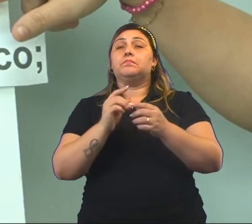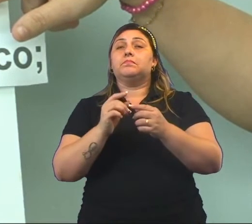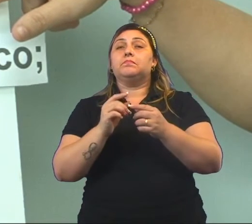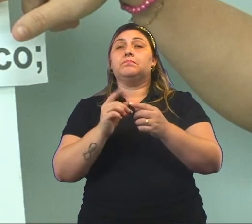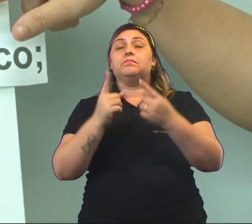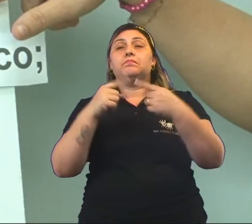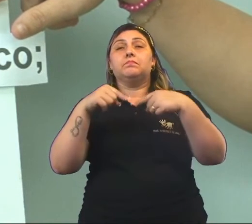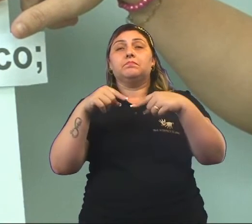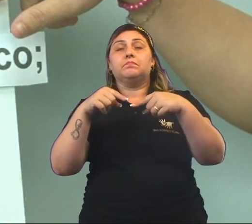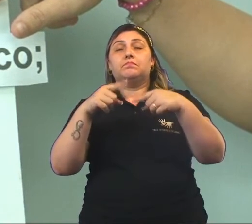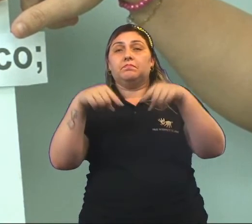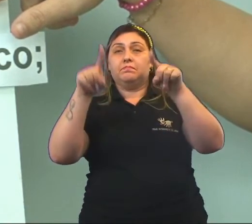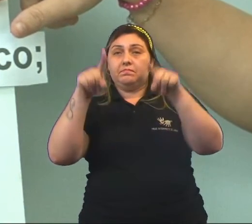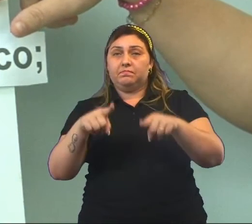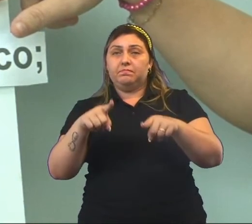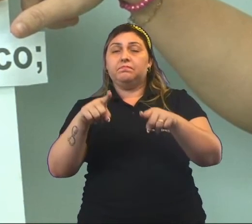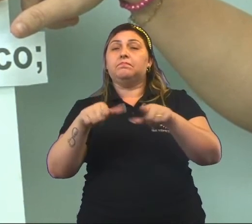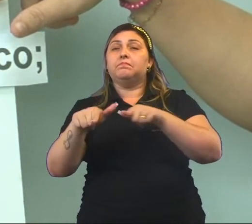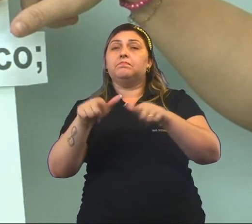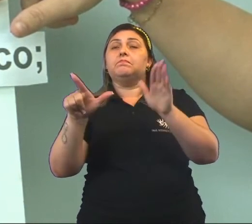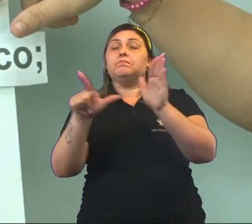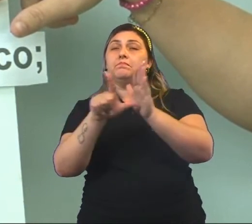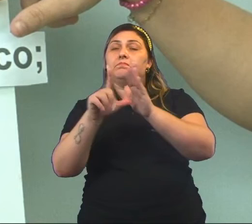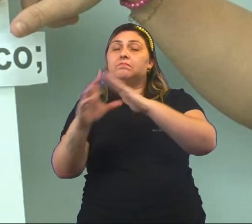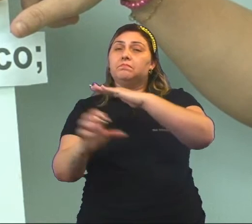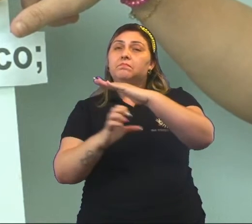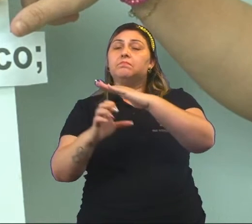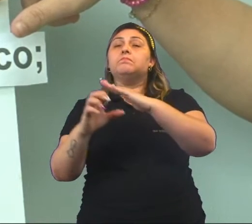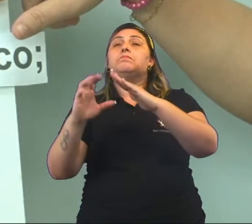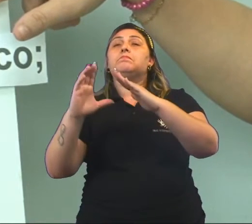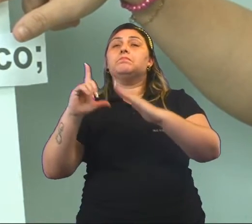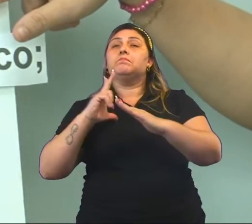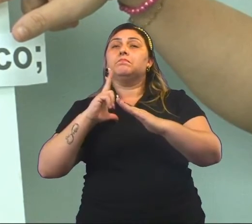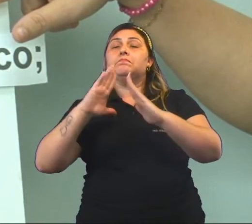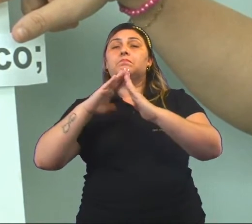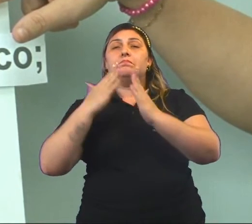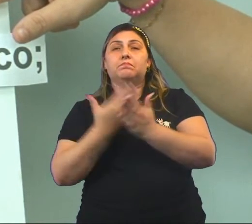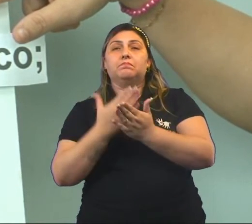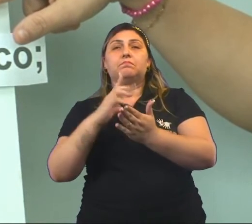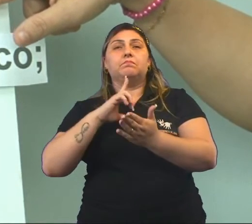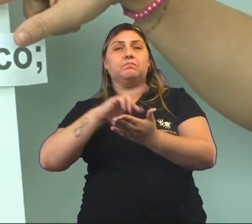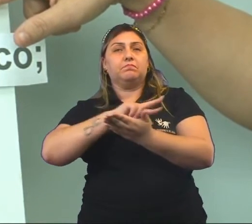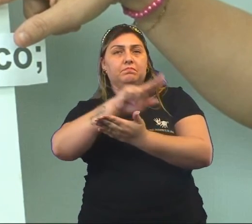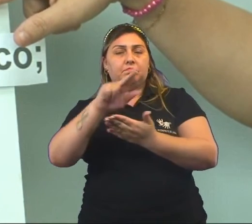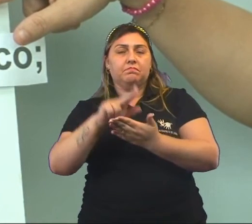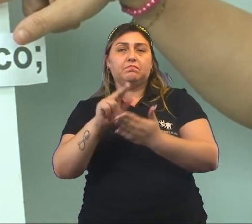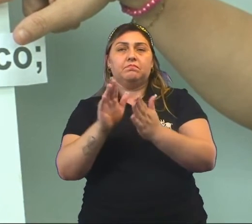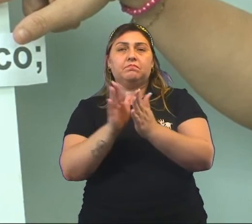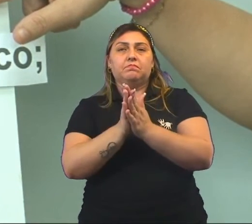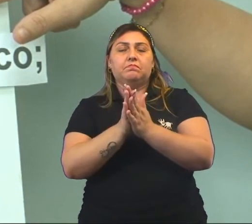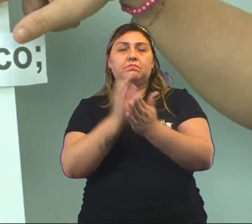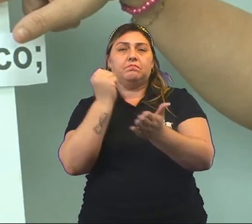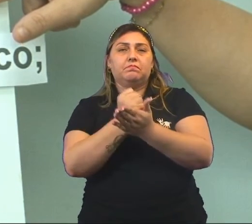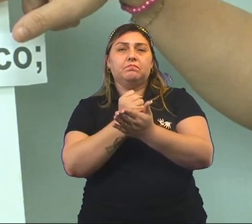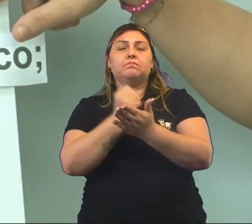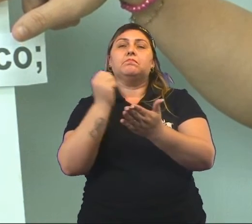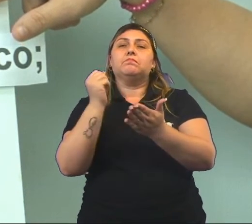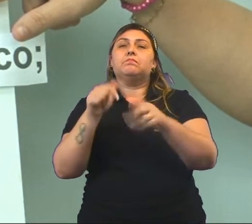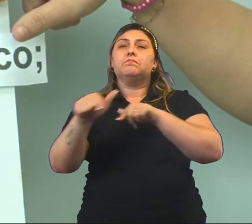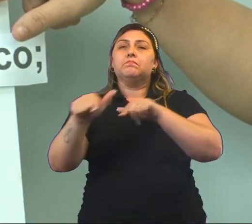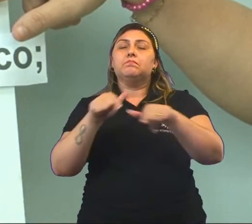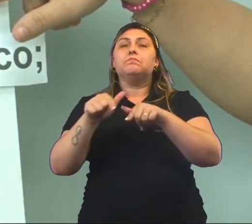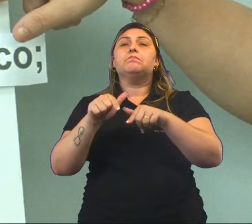aquele que trabalha em lojas, comércios, escolas particulares. Tem vários exemplos de empregado, né? Ou no comércio também,